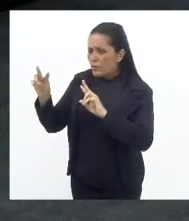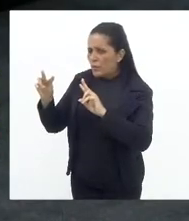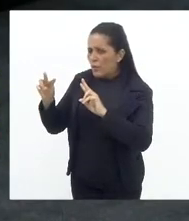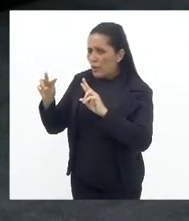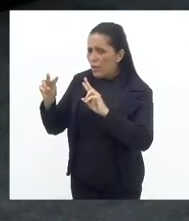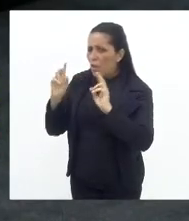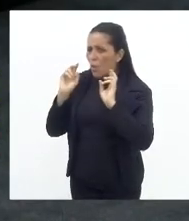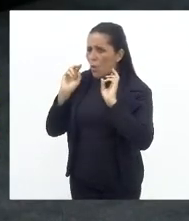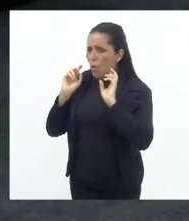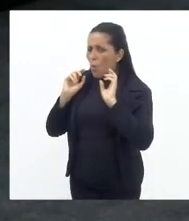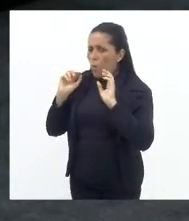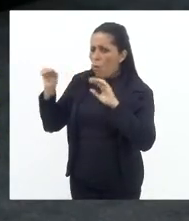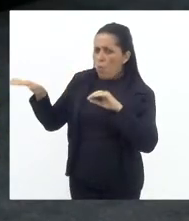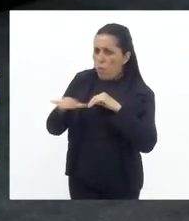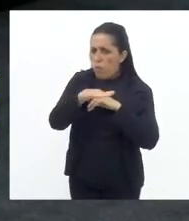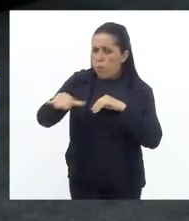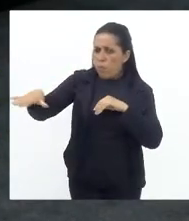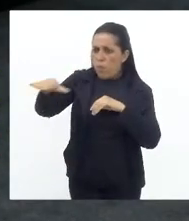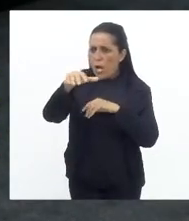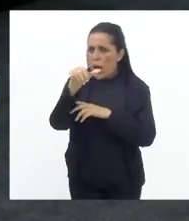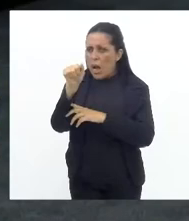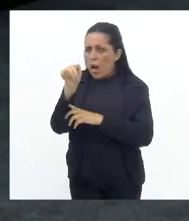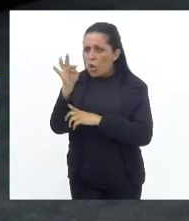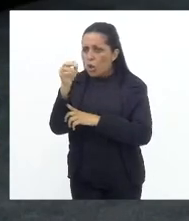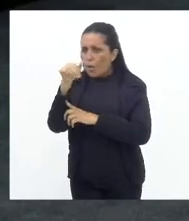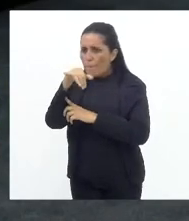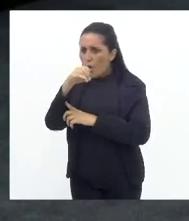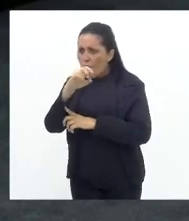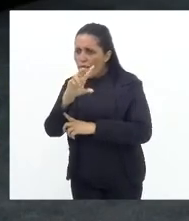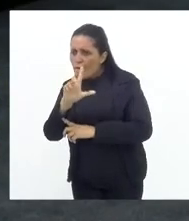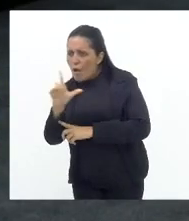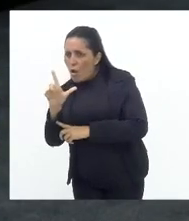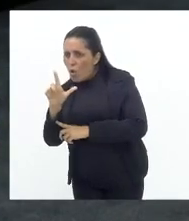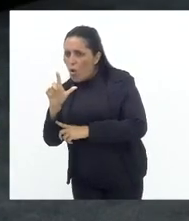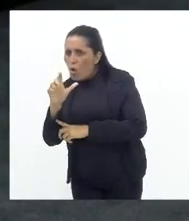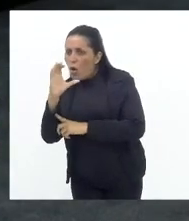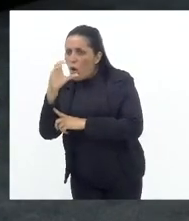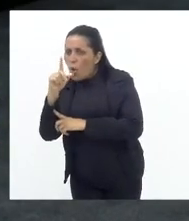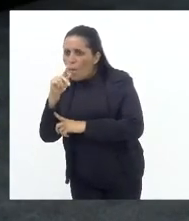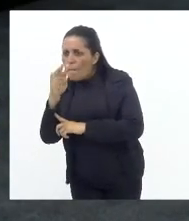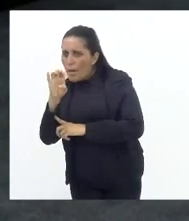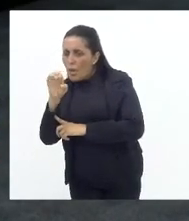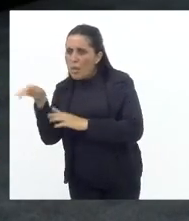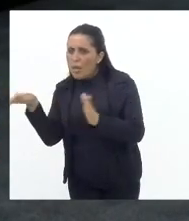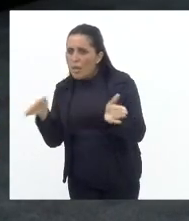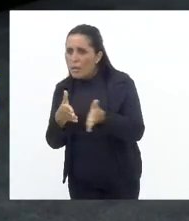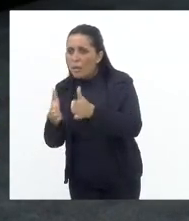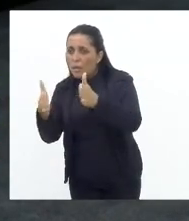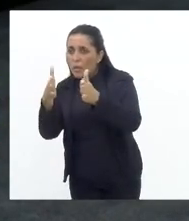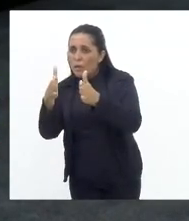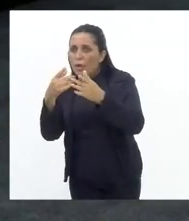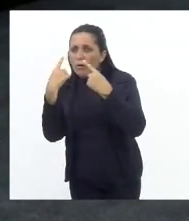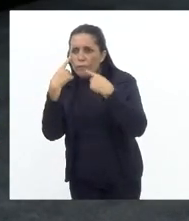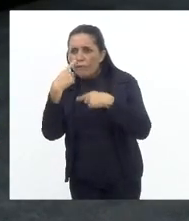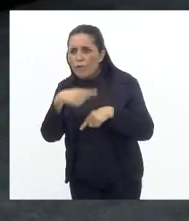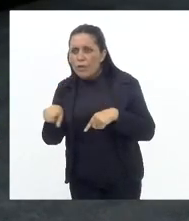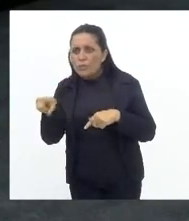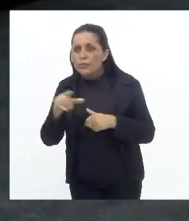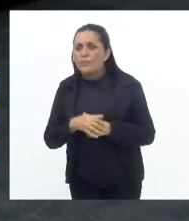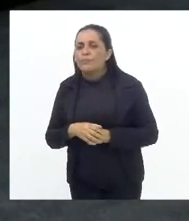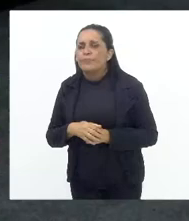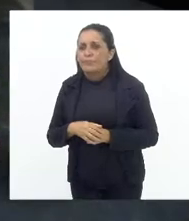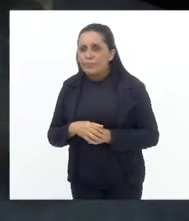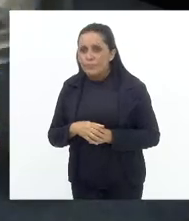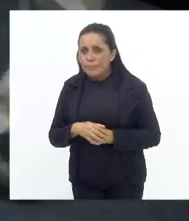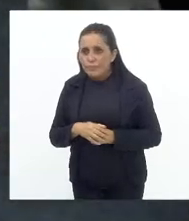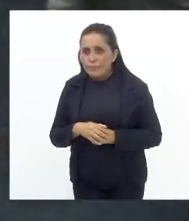Automóvel Clube eu vejo alguns E aí quando a gente chama deputada bonita eu não fica muito